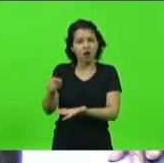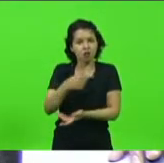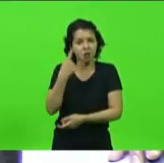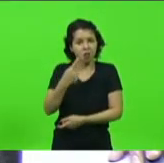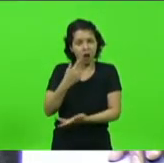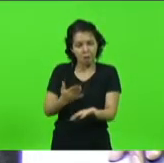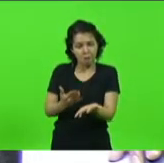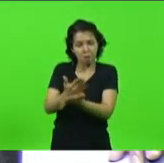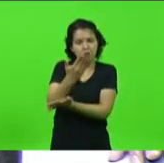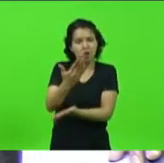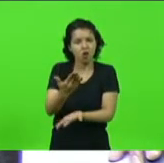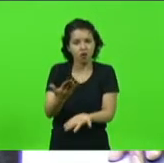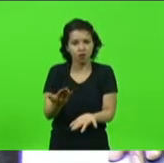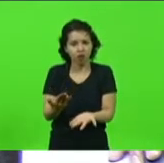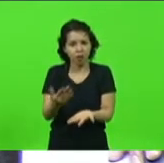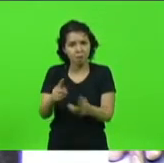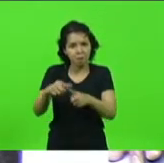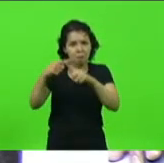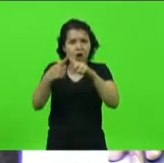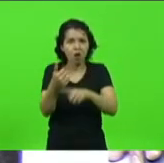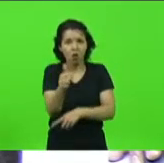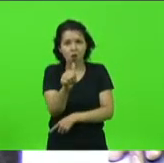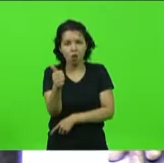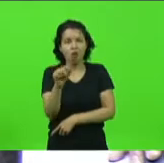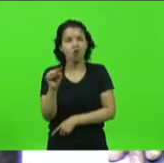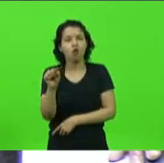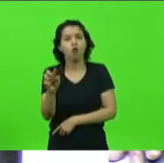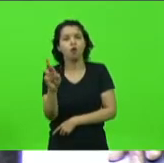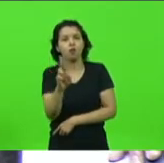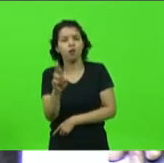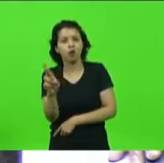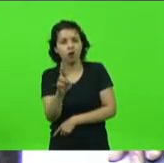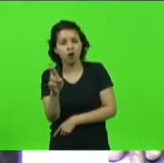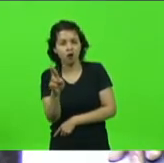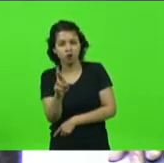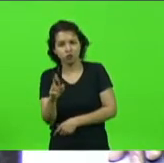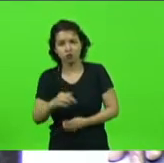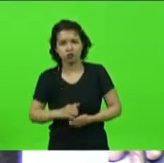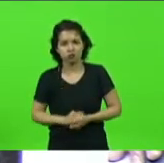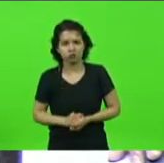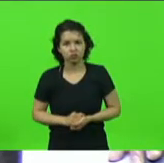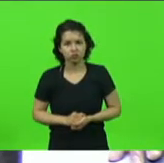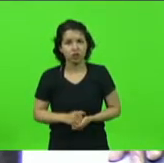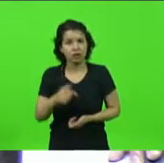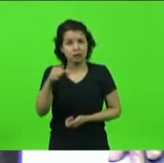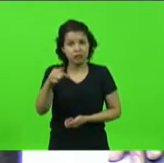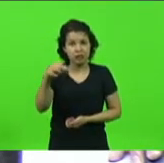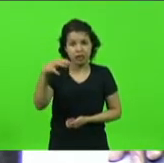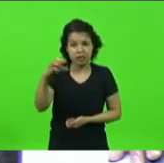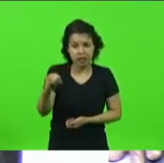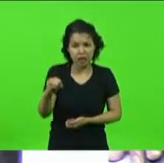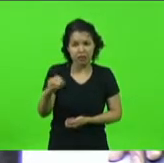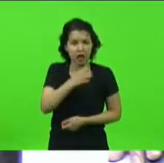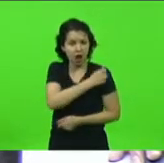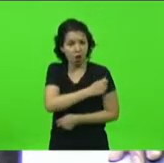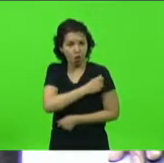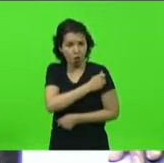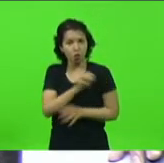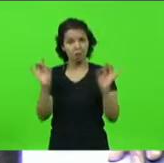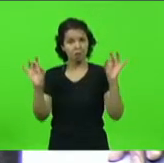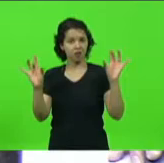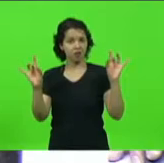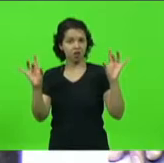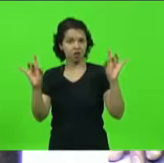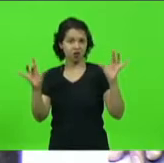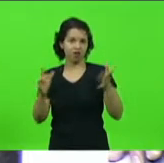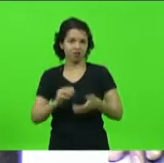aprovar mais R$11 mil para 70 que serão privilegiados catarinenses.